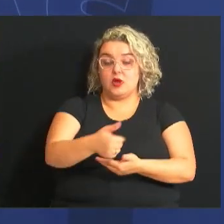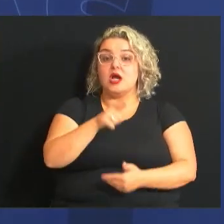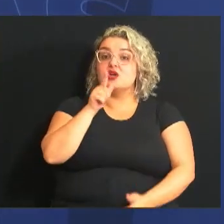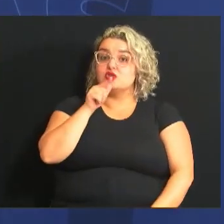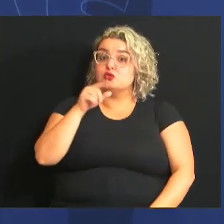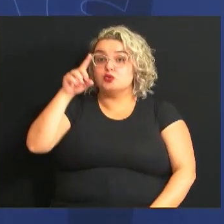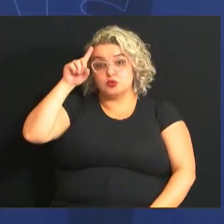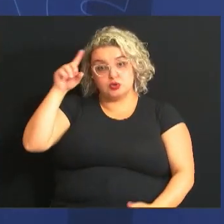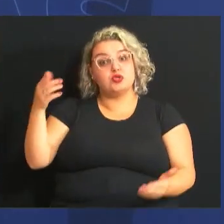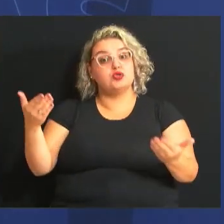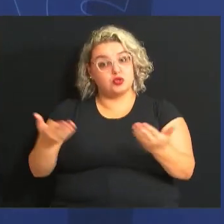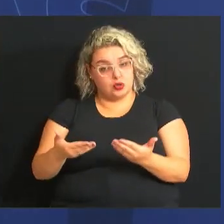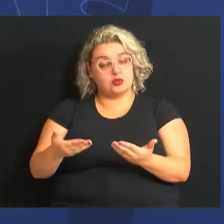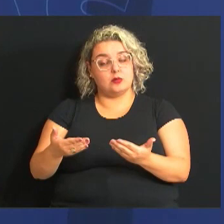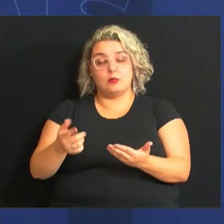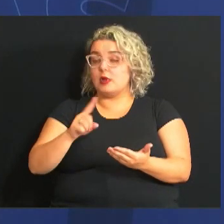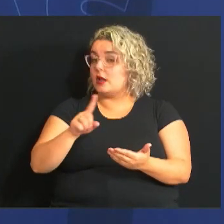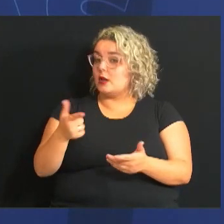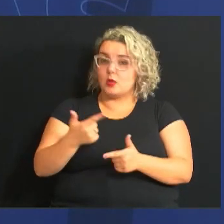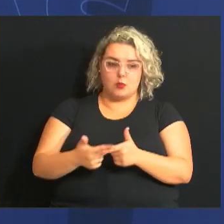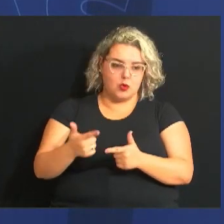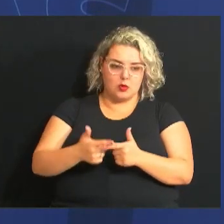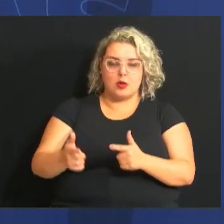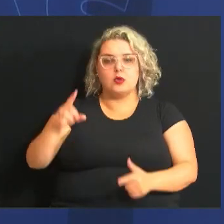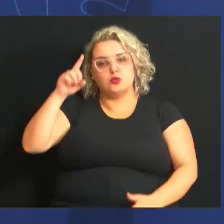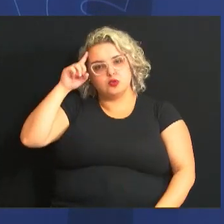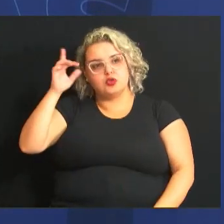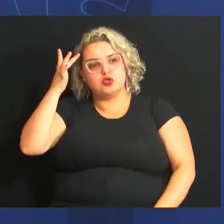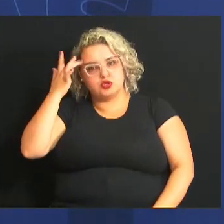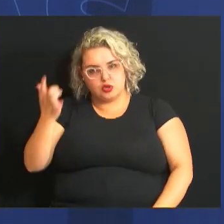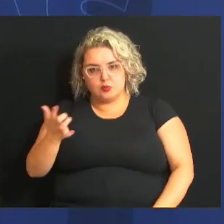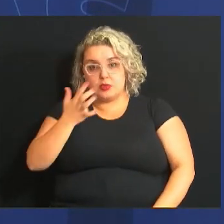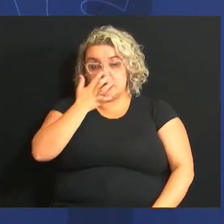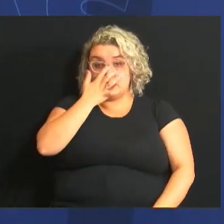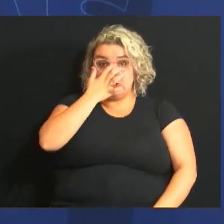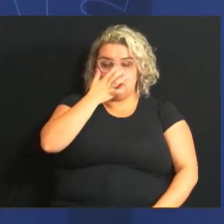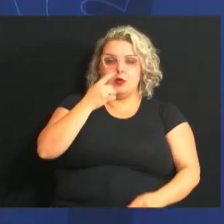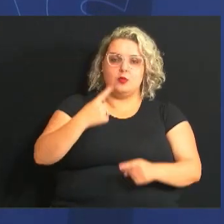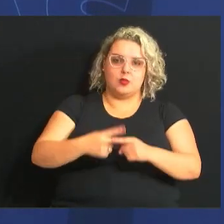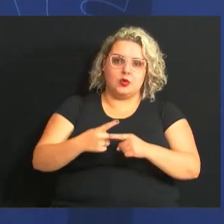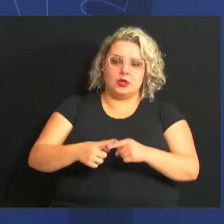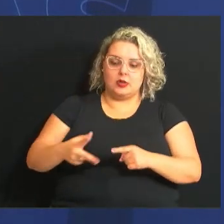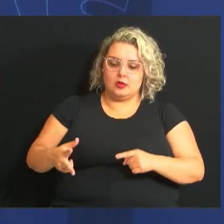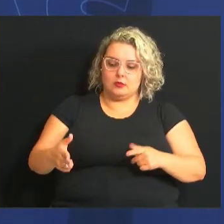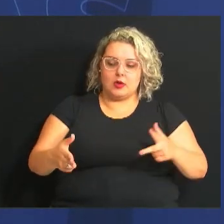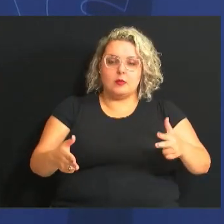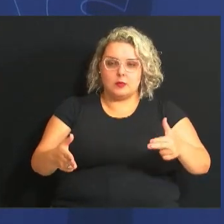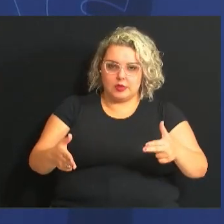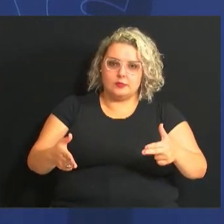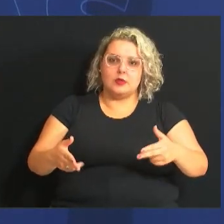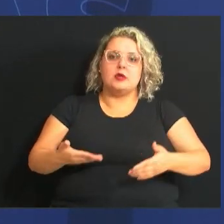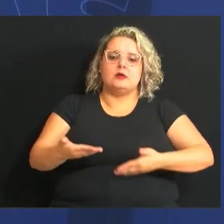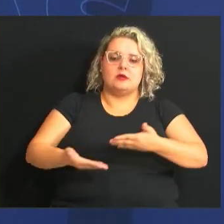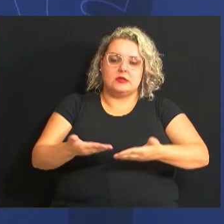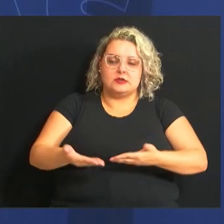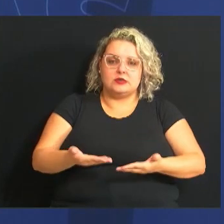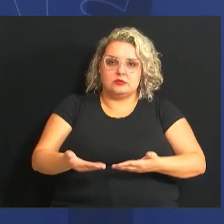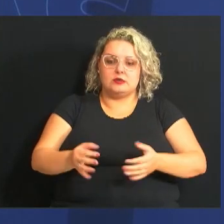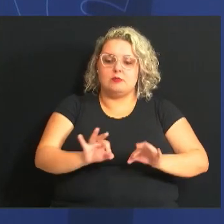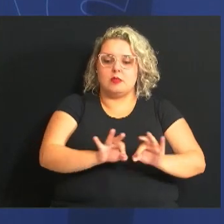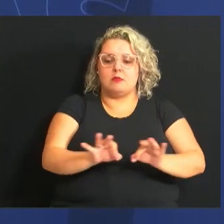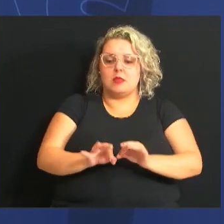para vocês não terem problemas no dia de amanhã, por conta deste serviço que vai ser realizado pela Sanasa